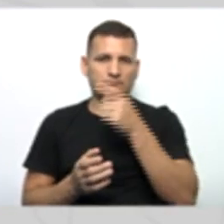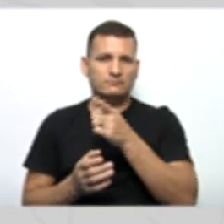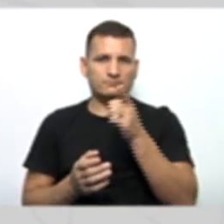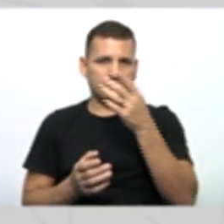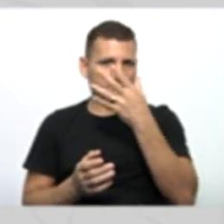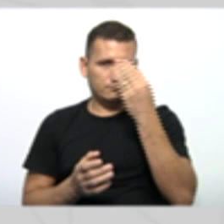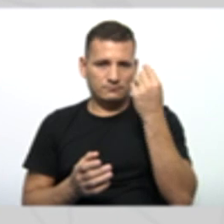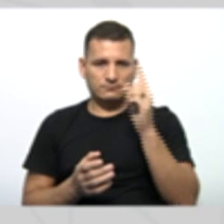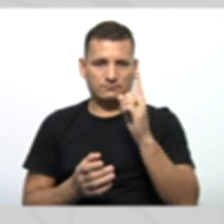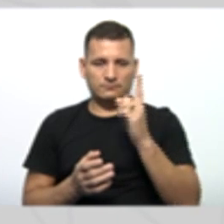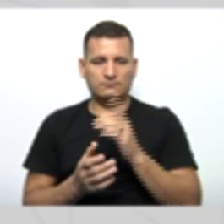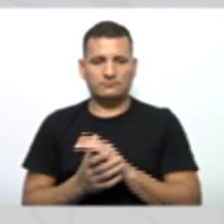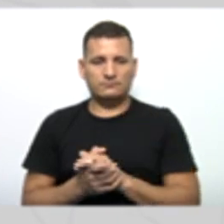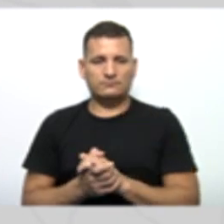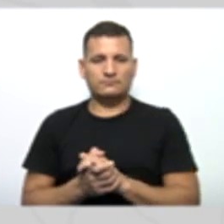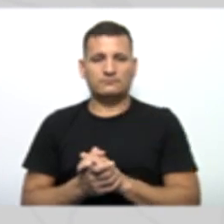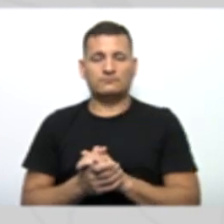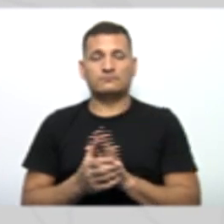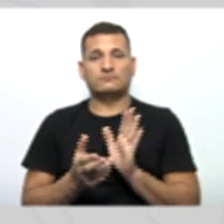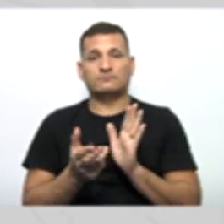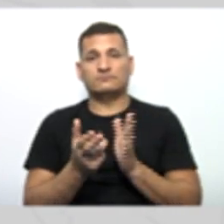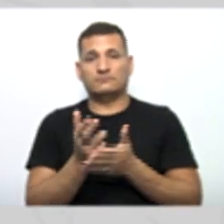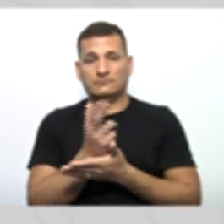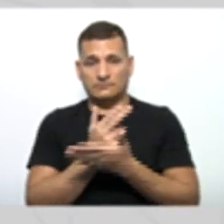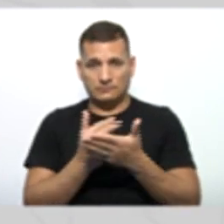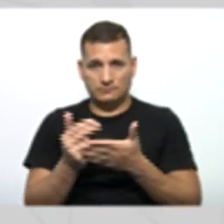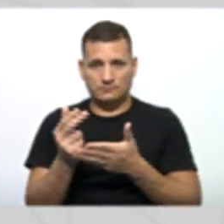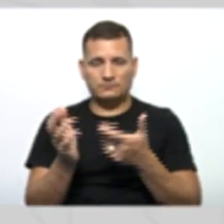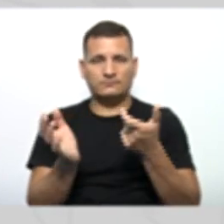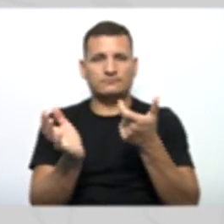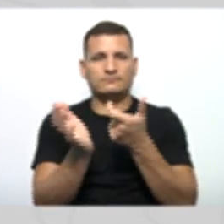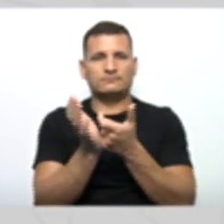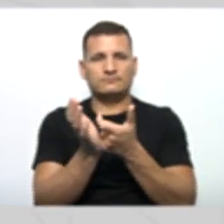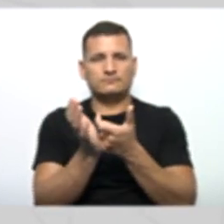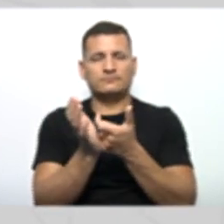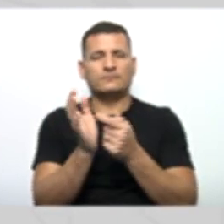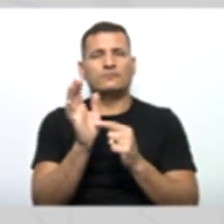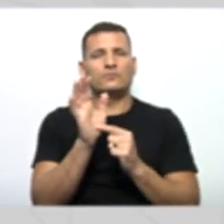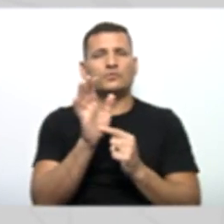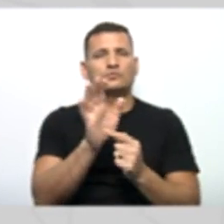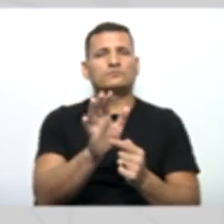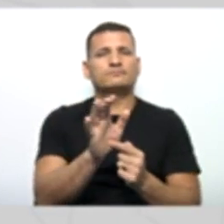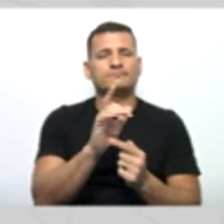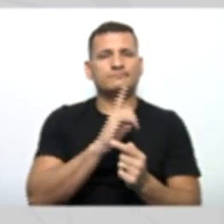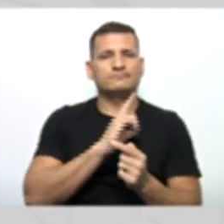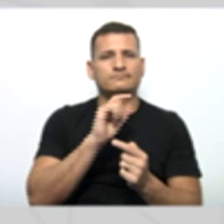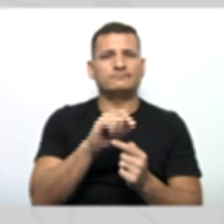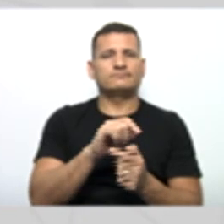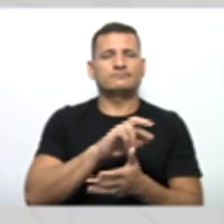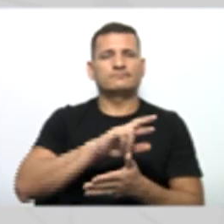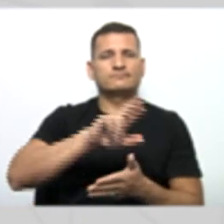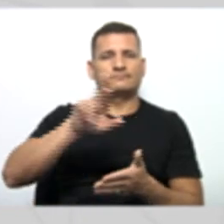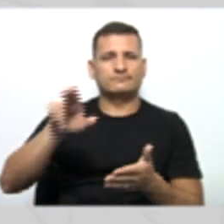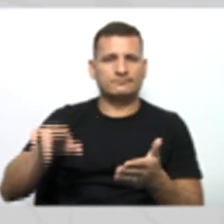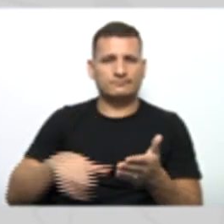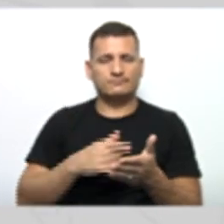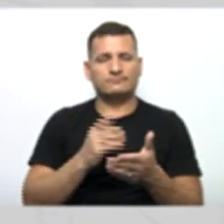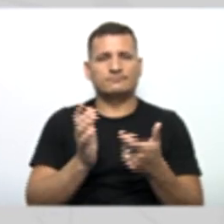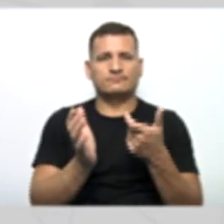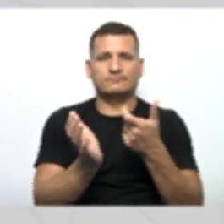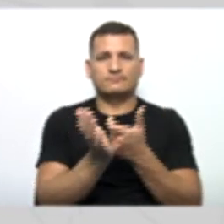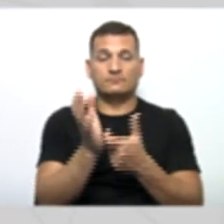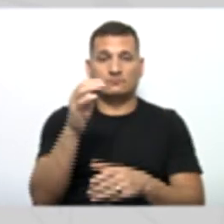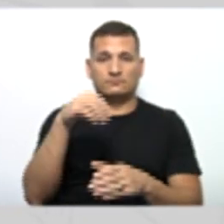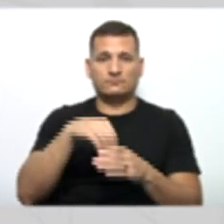certo? Então, ó, o diagrama de classe ilustra as diferentes classes existentes em um sistema. e como cada